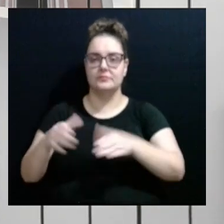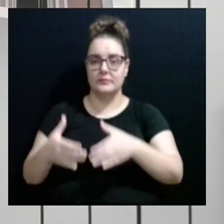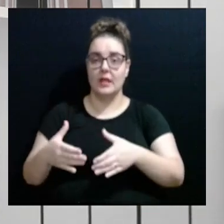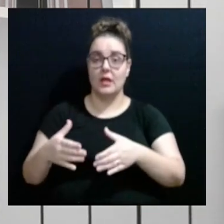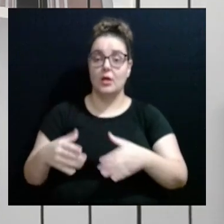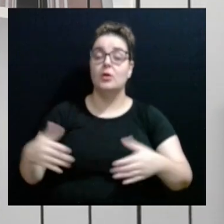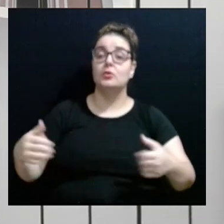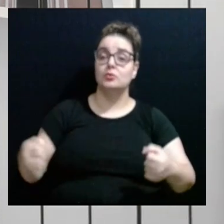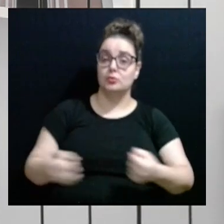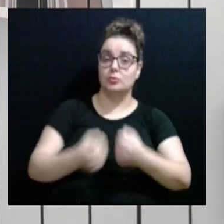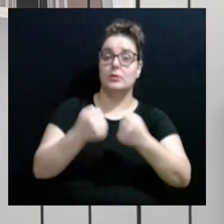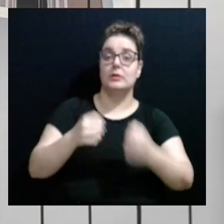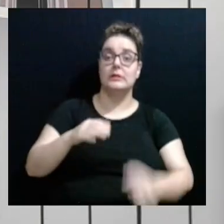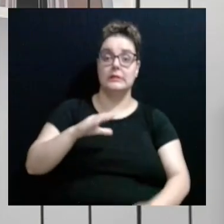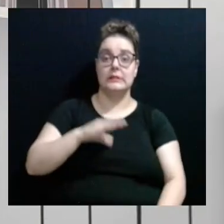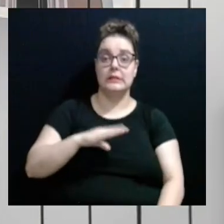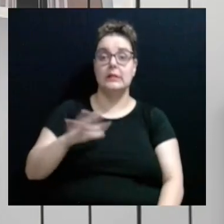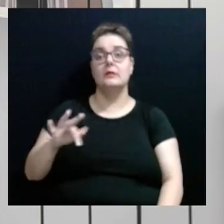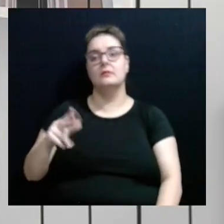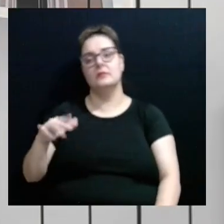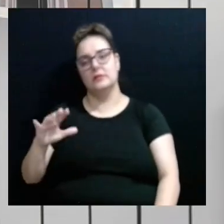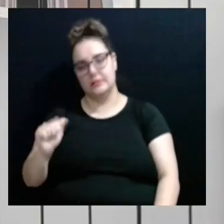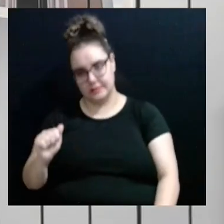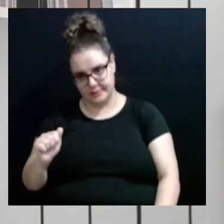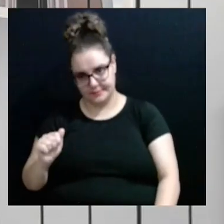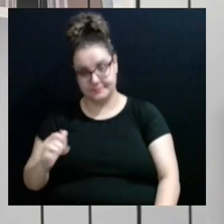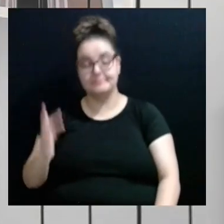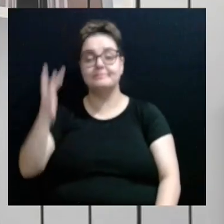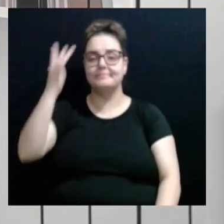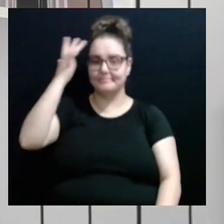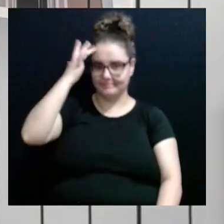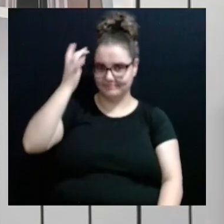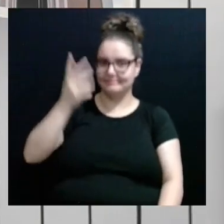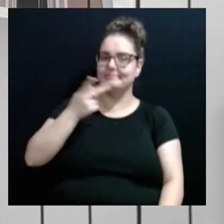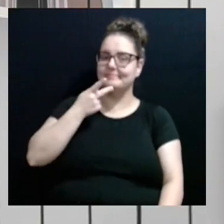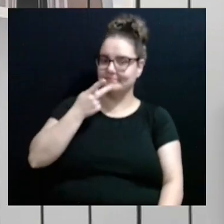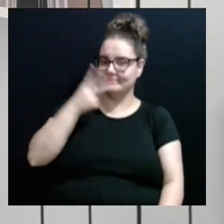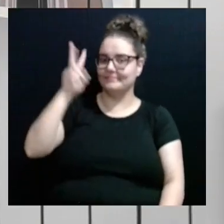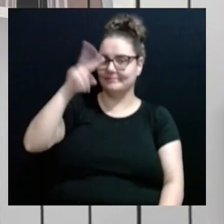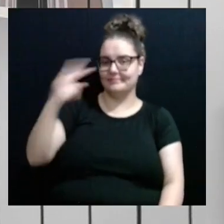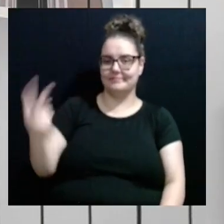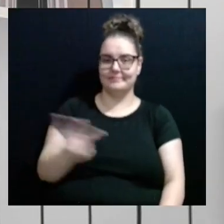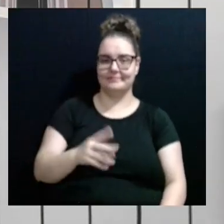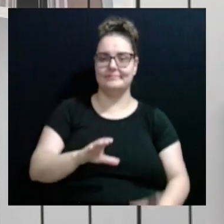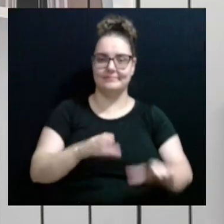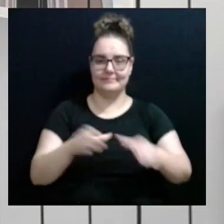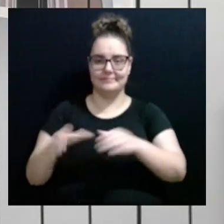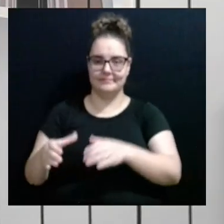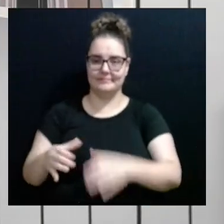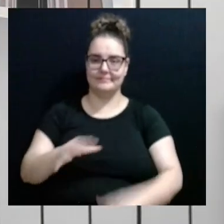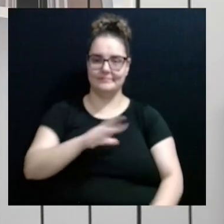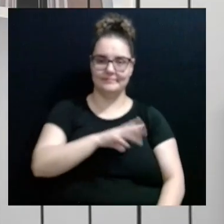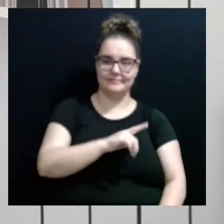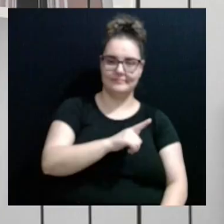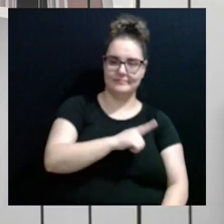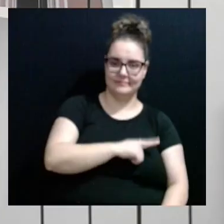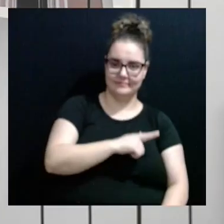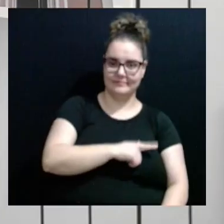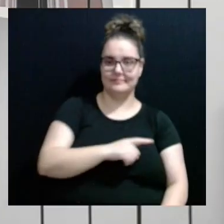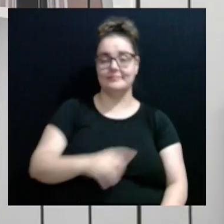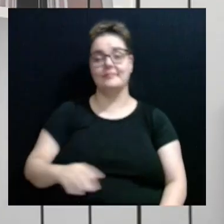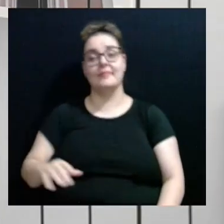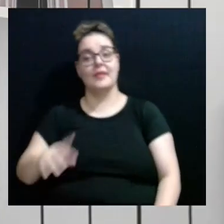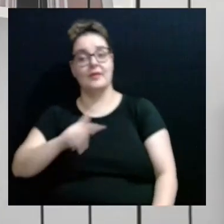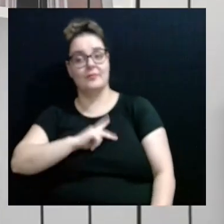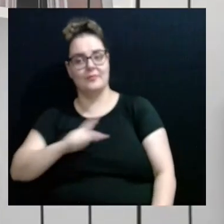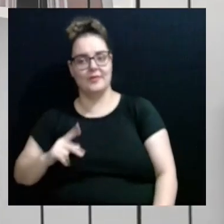na cidade de Franca. Amanhã a gente conta a história das duas partidas, Corinthians e Guarani, Ponte Preta e